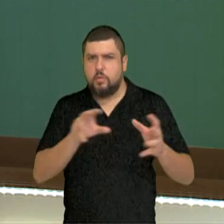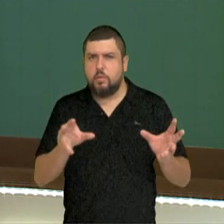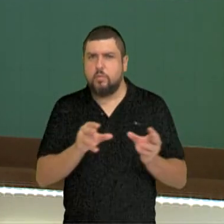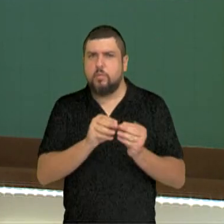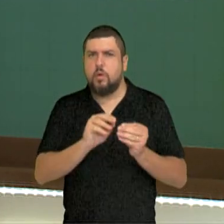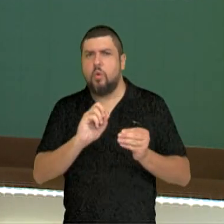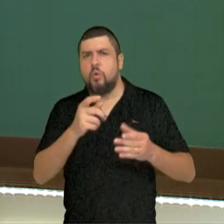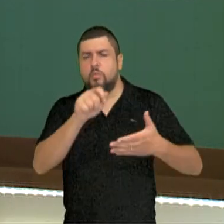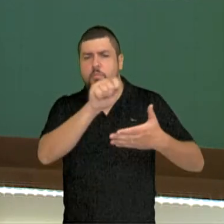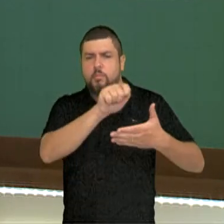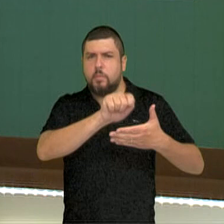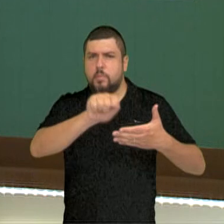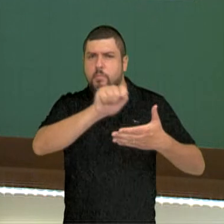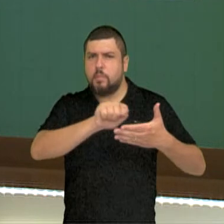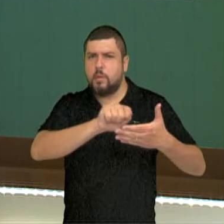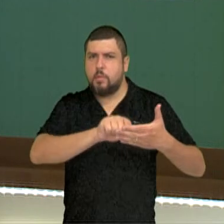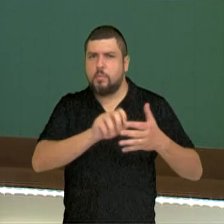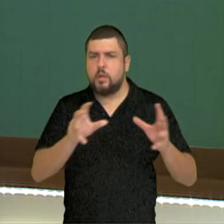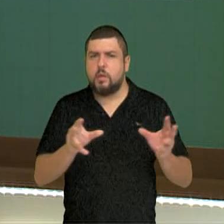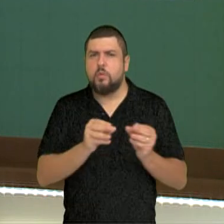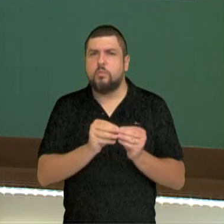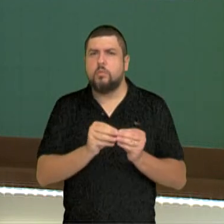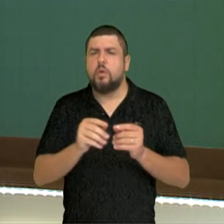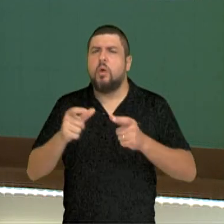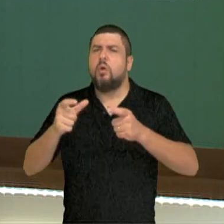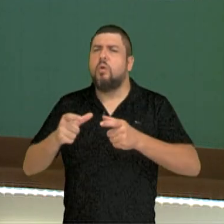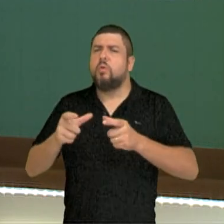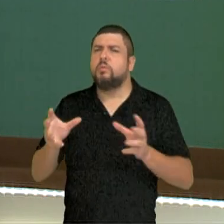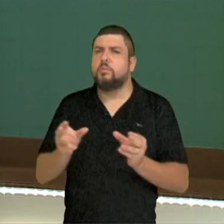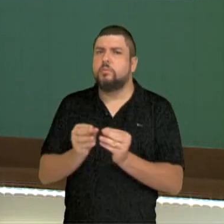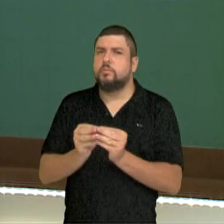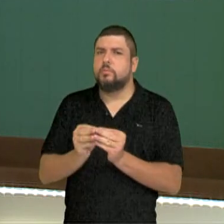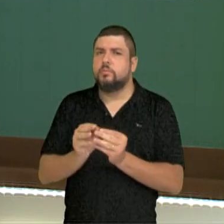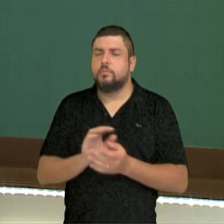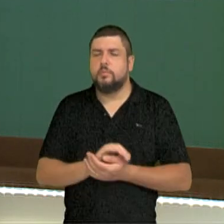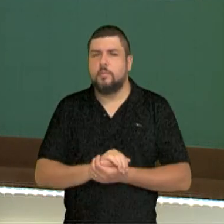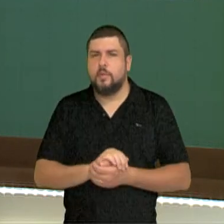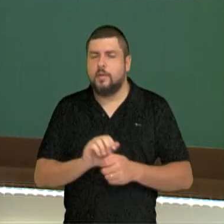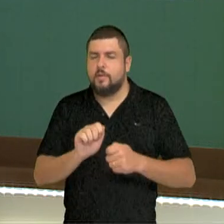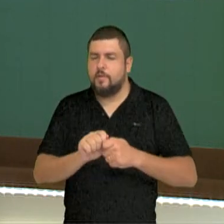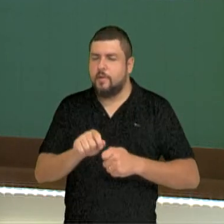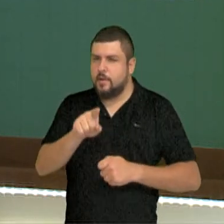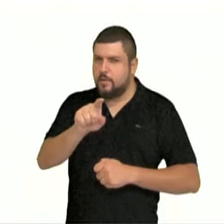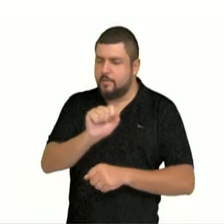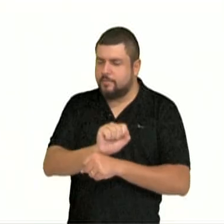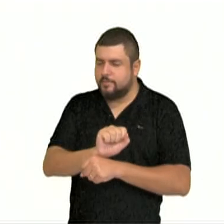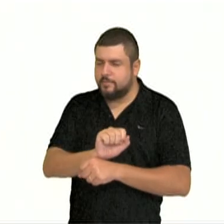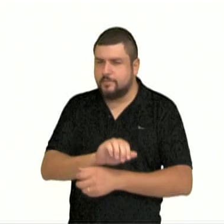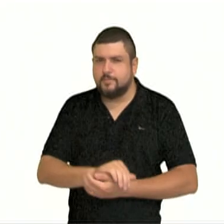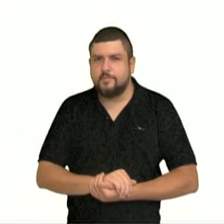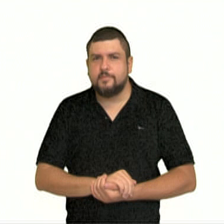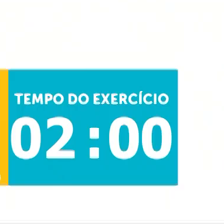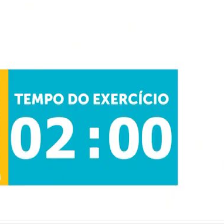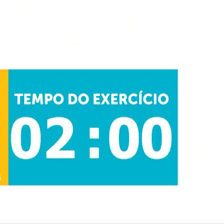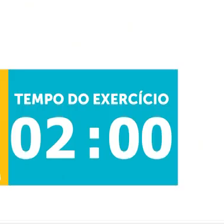resenha? Onde esse texto circula? Faz aí que eu te aguardo daqui.